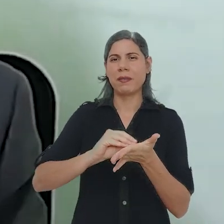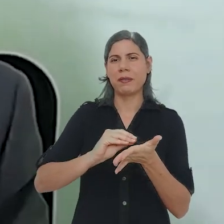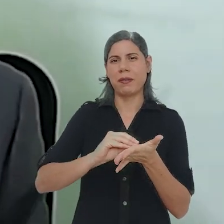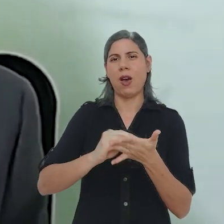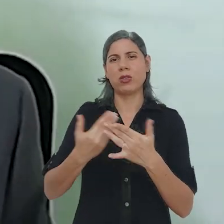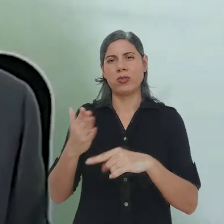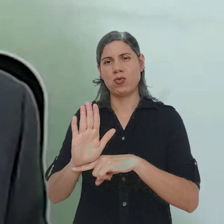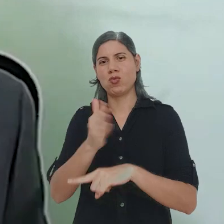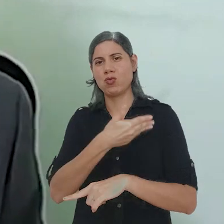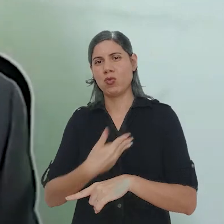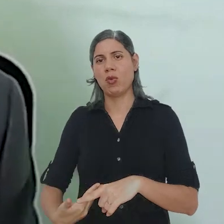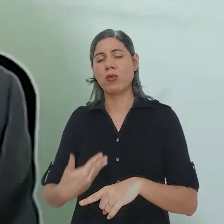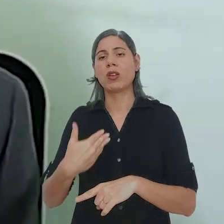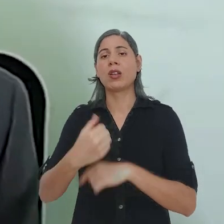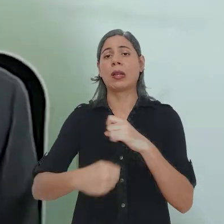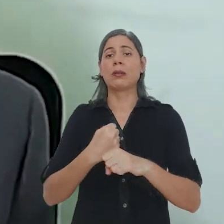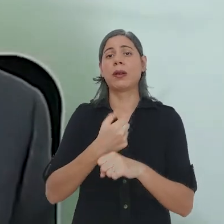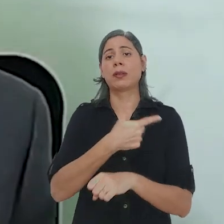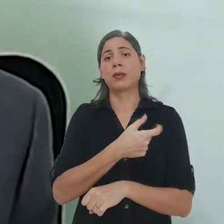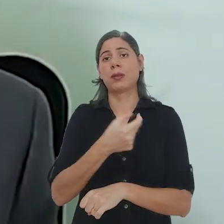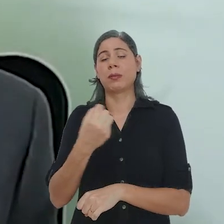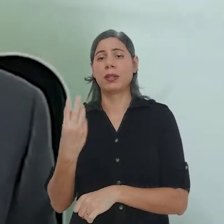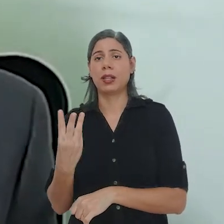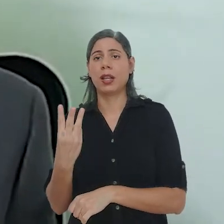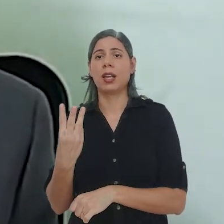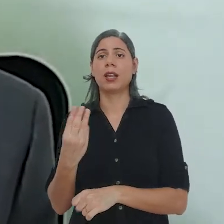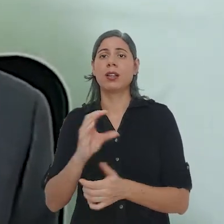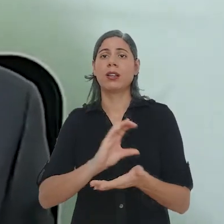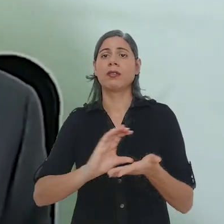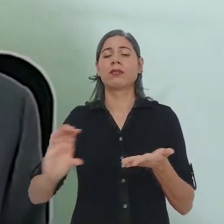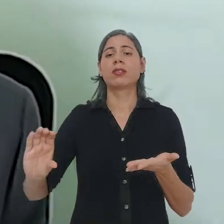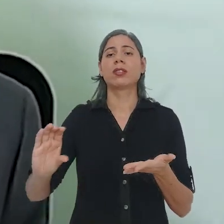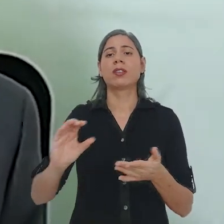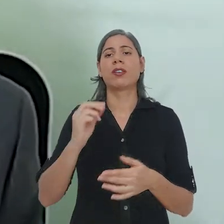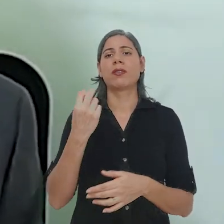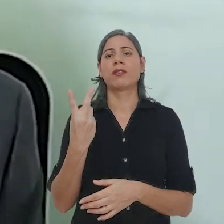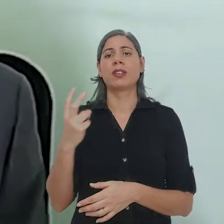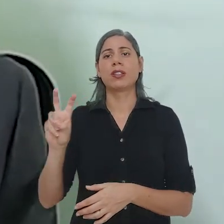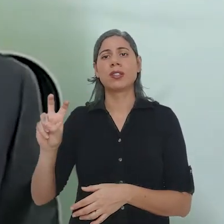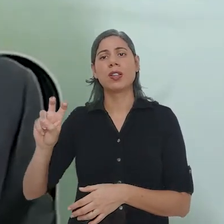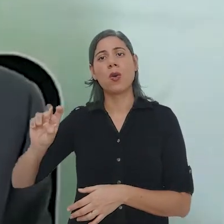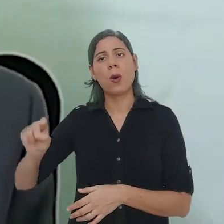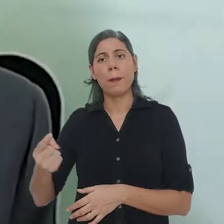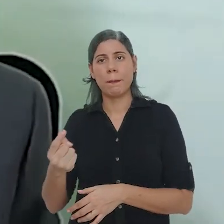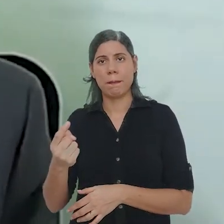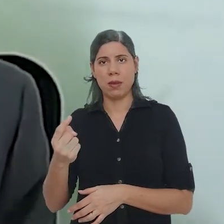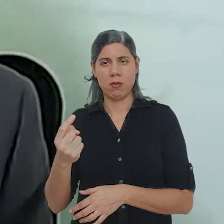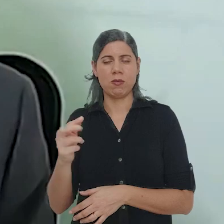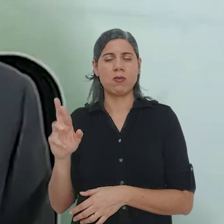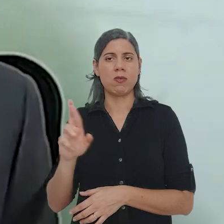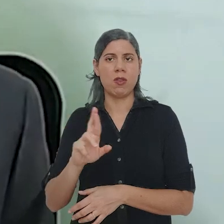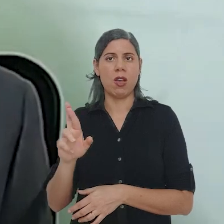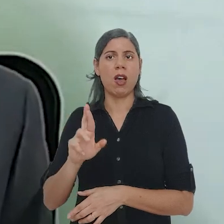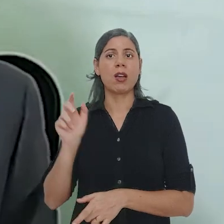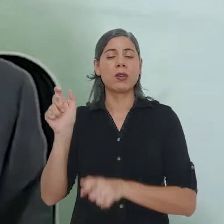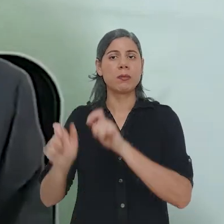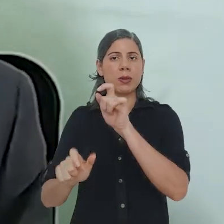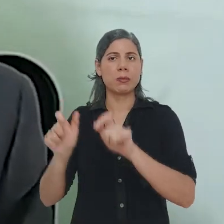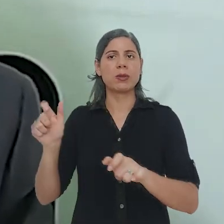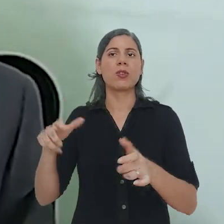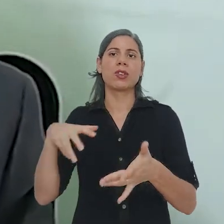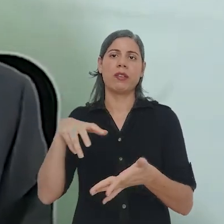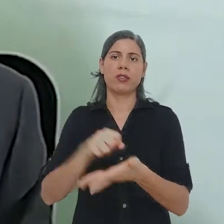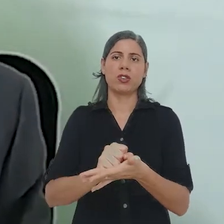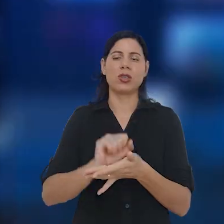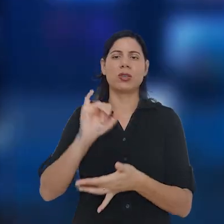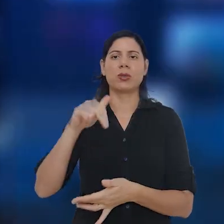E aí, em 2003, saiu uma indenização de R$25 mil, naquela época, aquelas pessoas que estavam